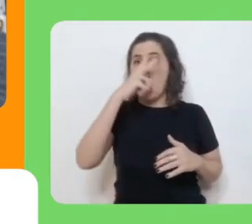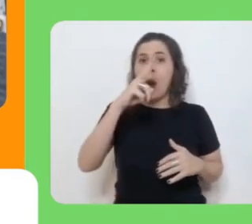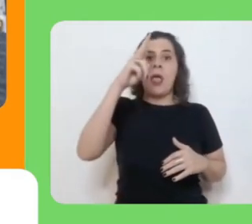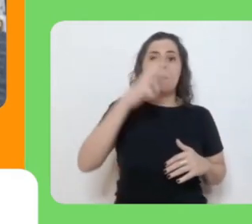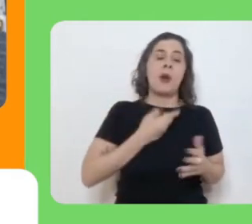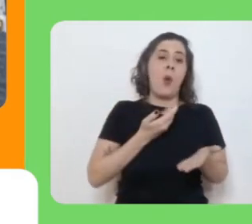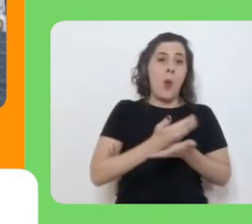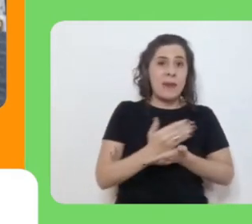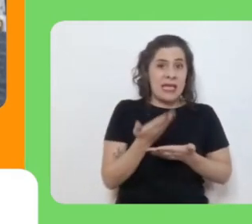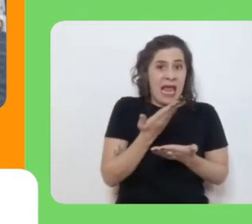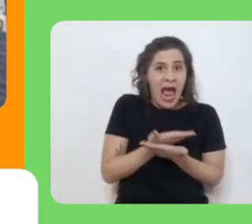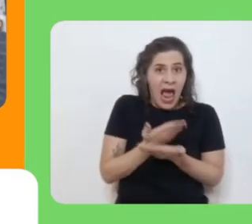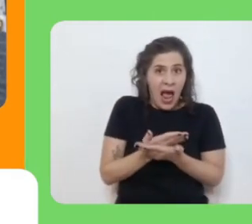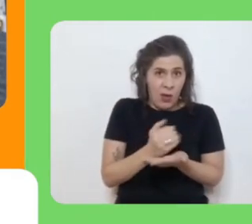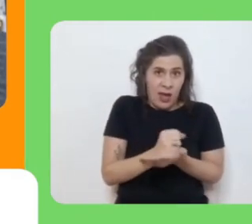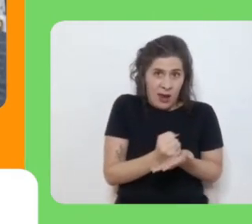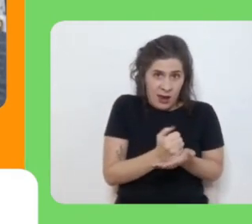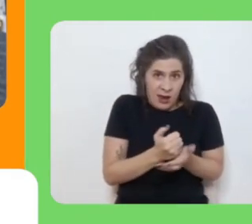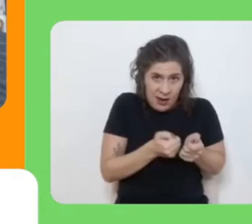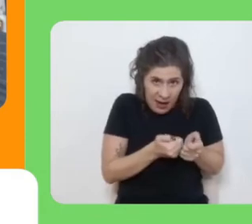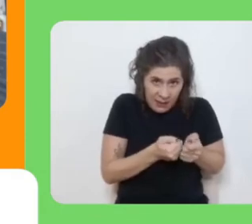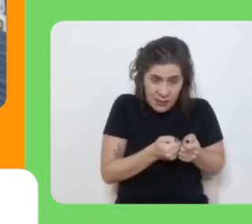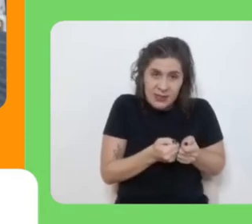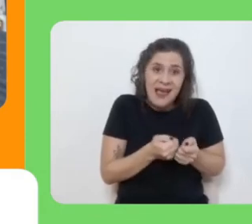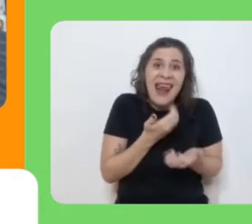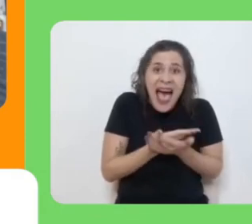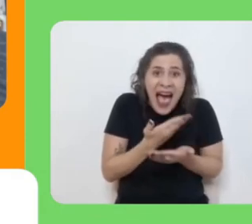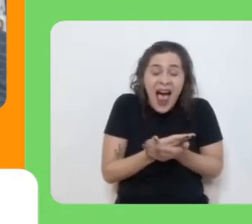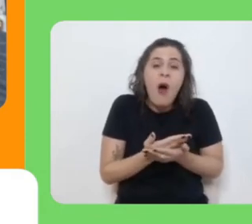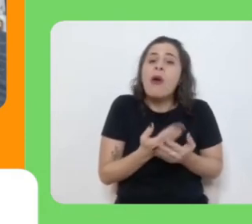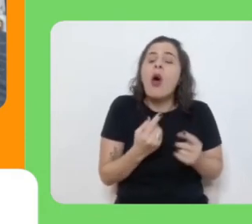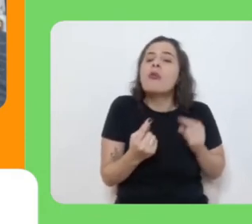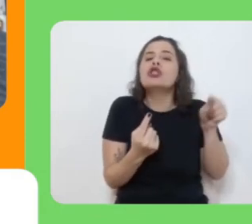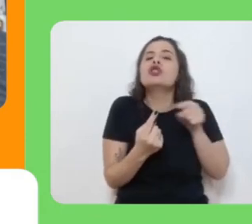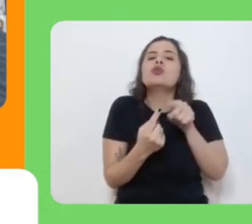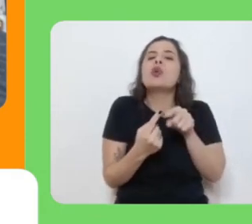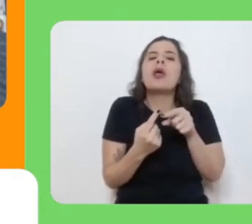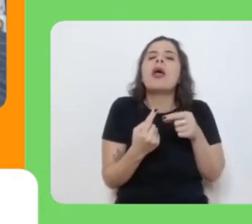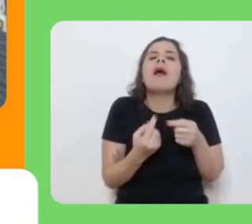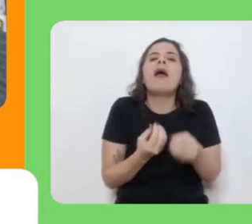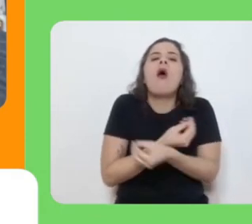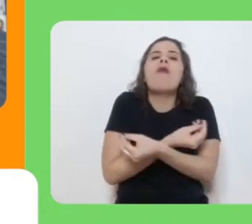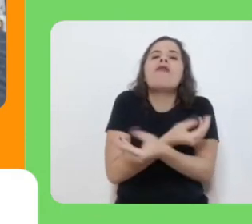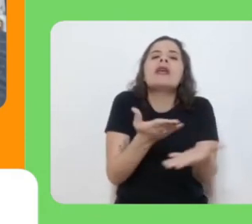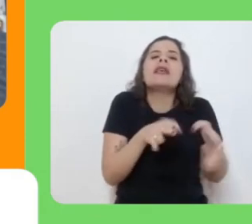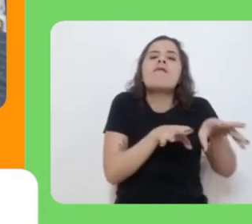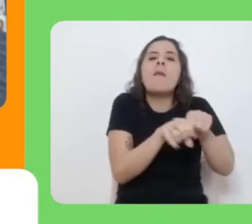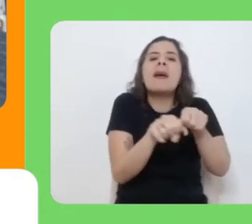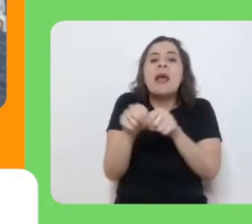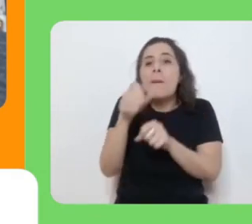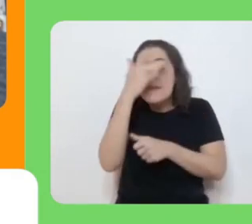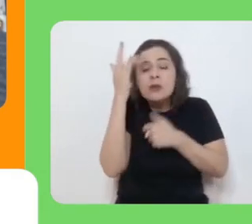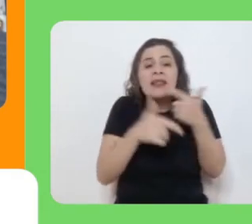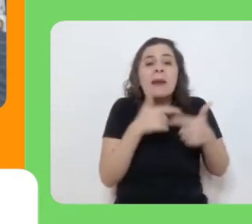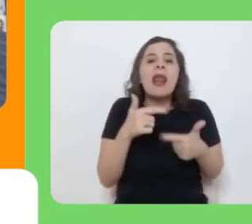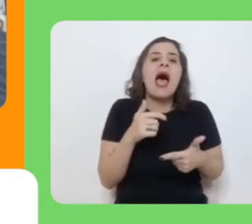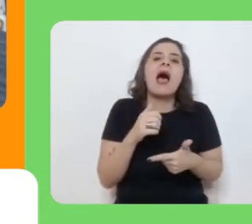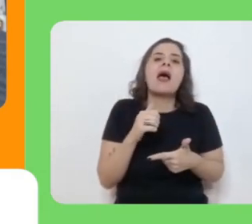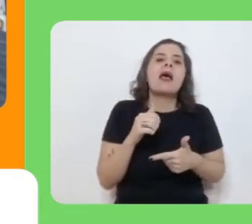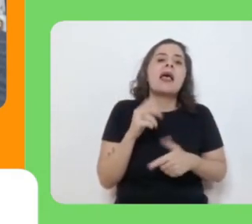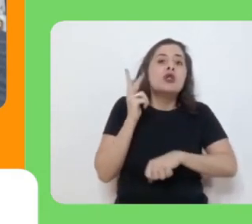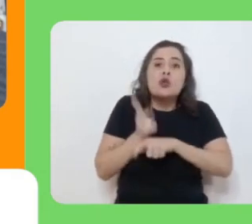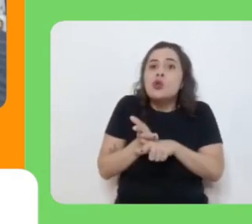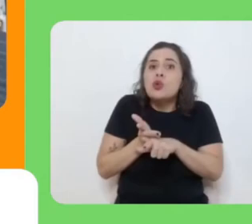aula para games, a gente dava aula para formar gente para trabalhar em estúdio grande. Era aquela época que a Ubisoft veio para o